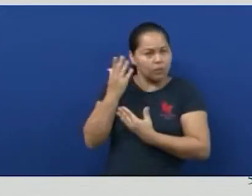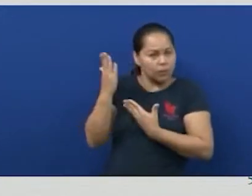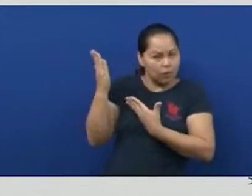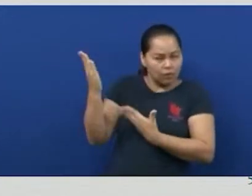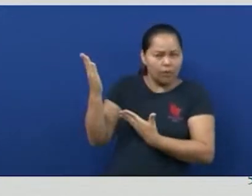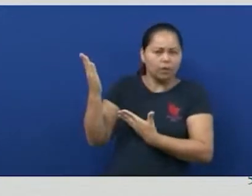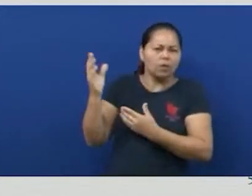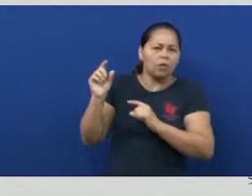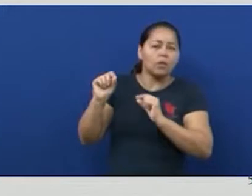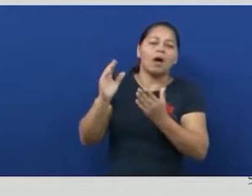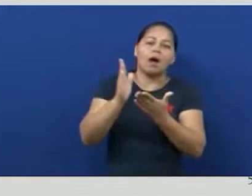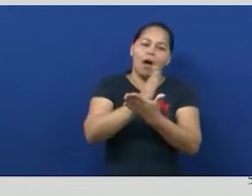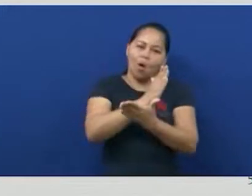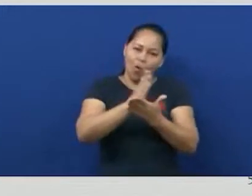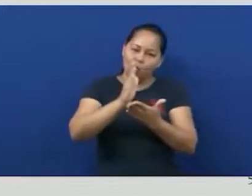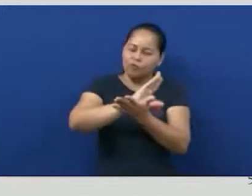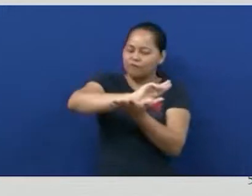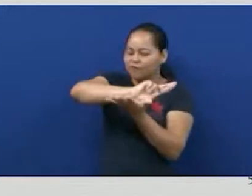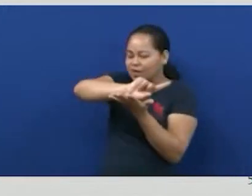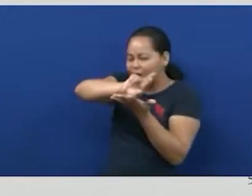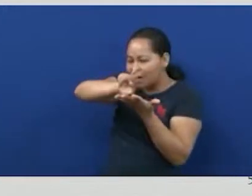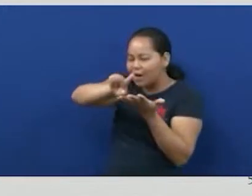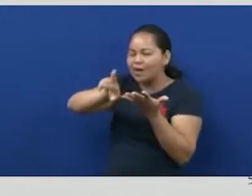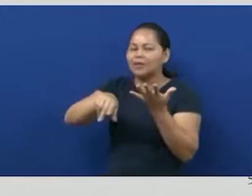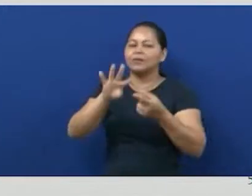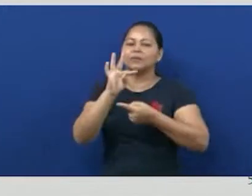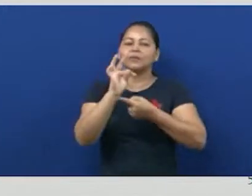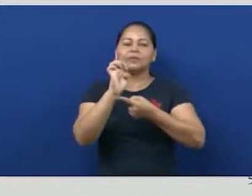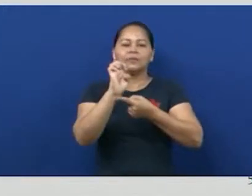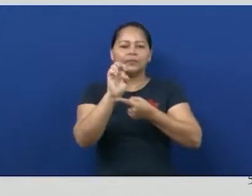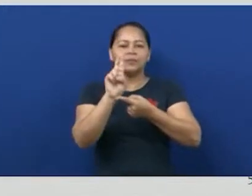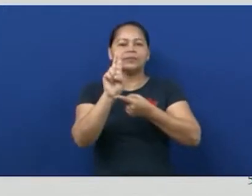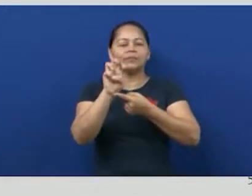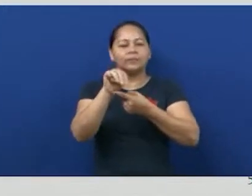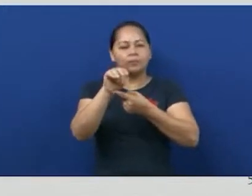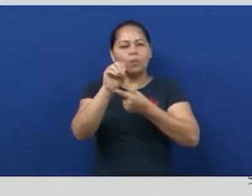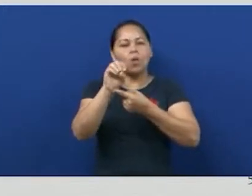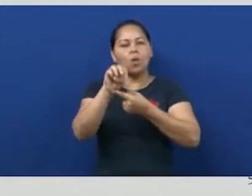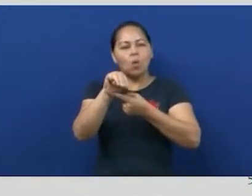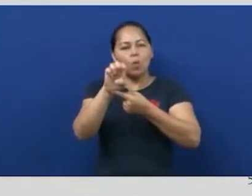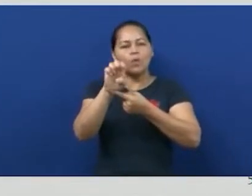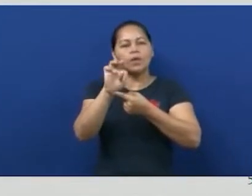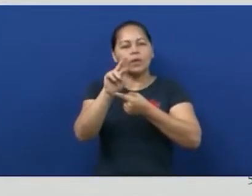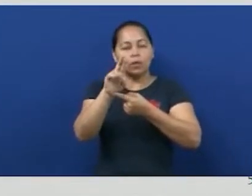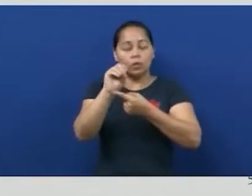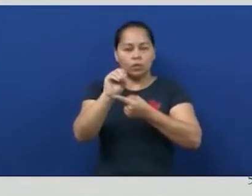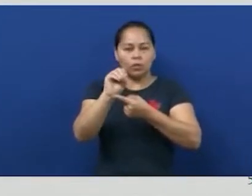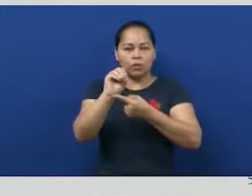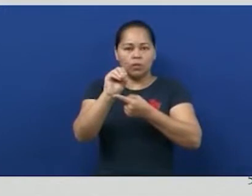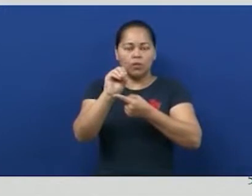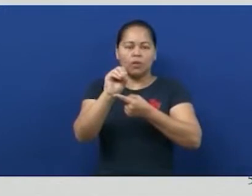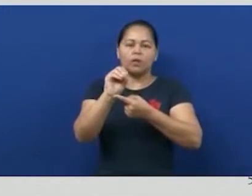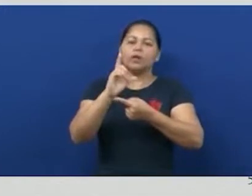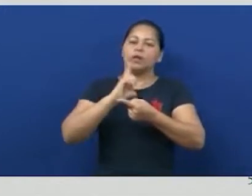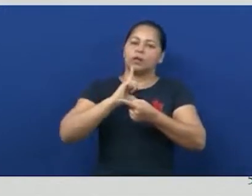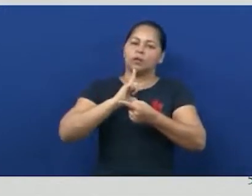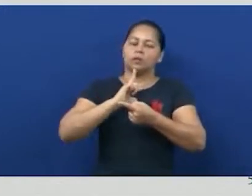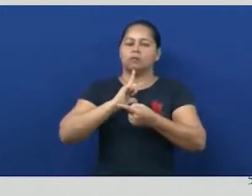telinha alguns termômetros que a gente utiliza. Os mais comuns são os de